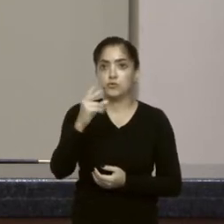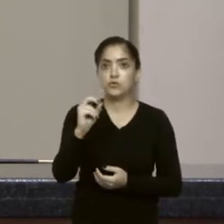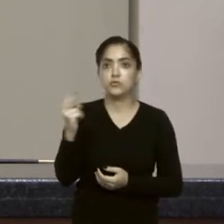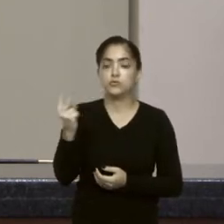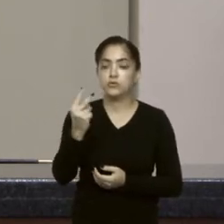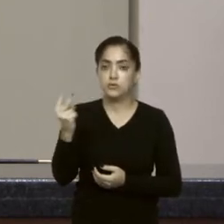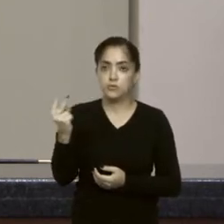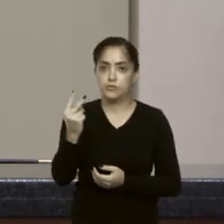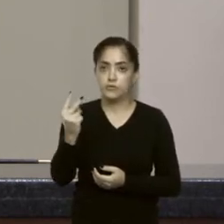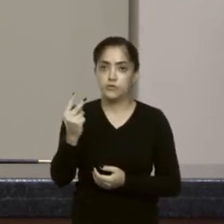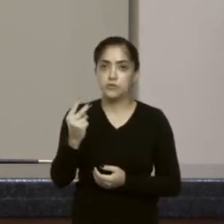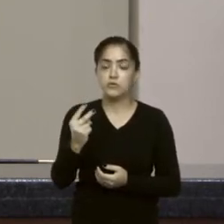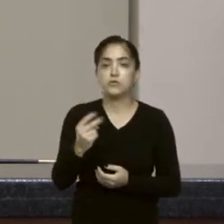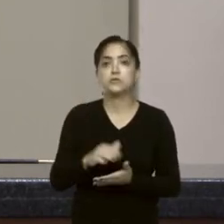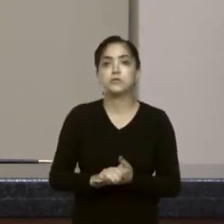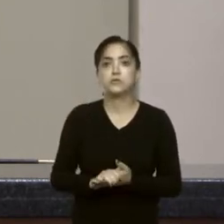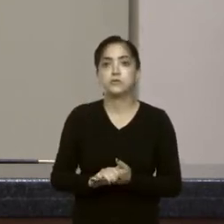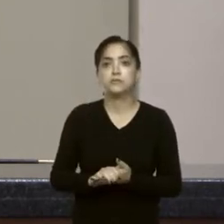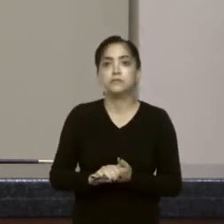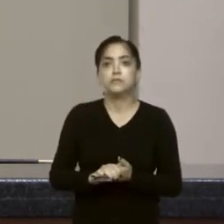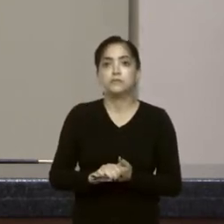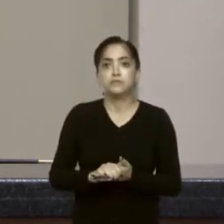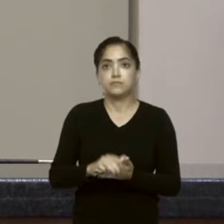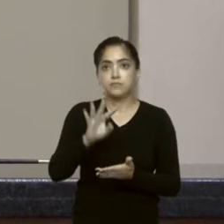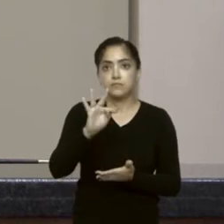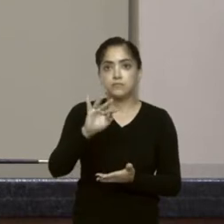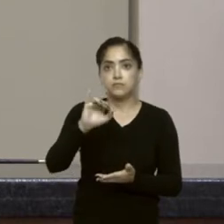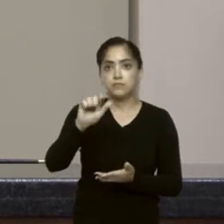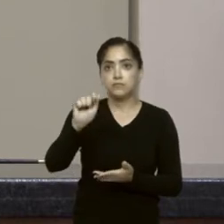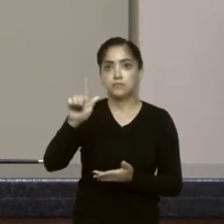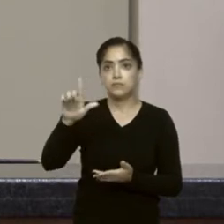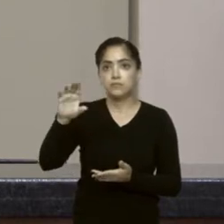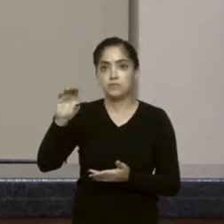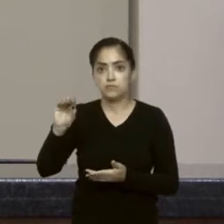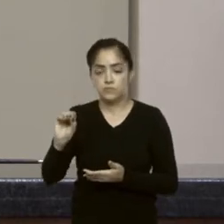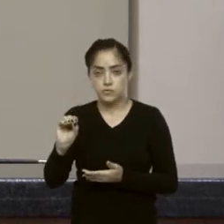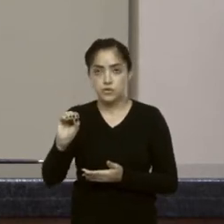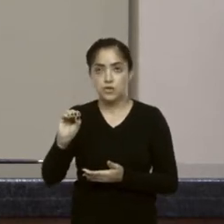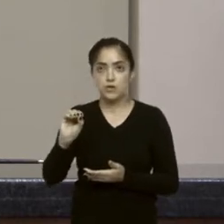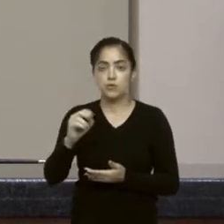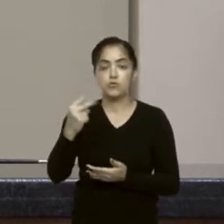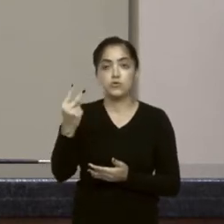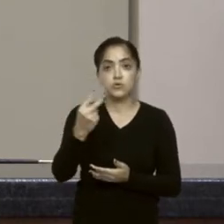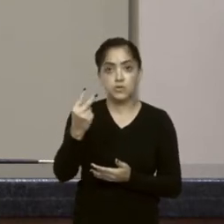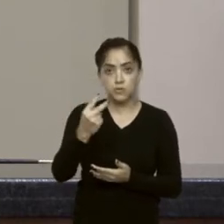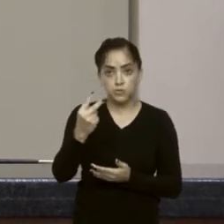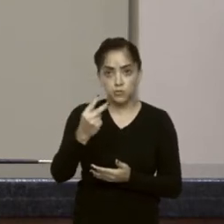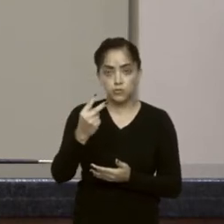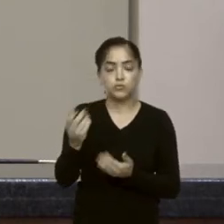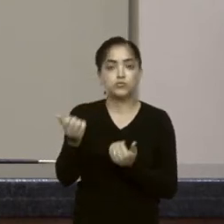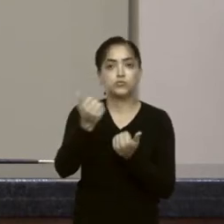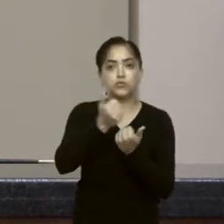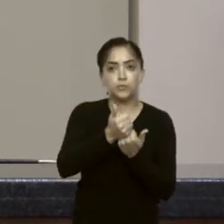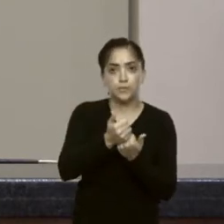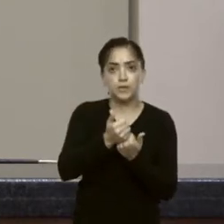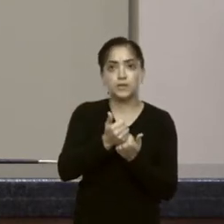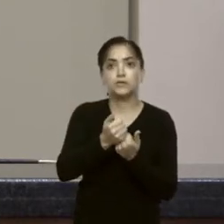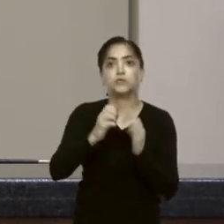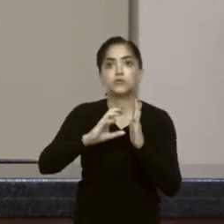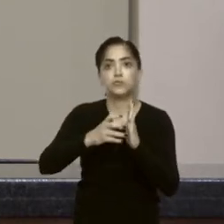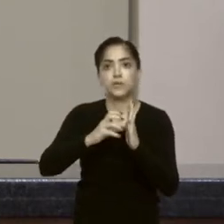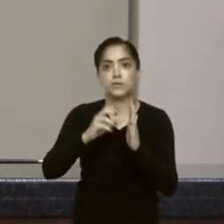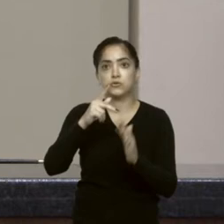18/2022. Convoca o cidadão Tiago Bolão Frigo, segundo suplente do Partido Social